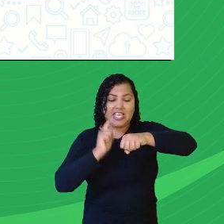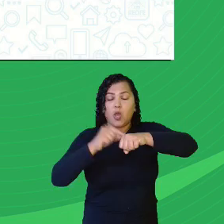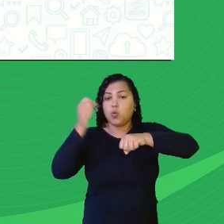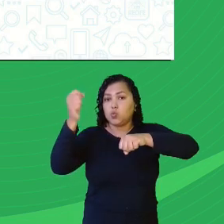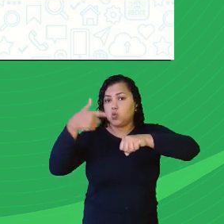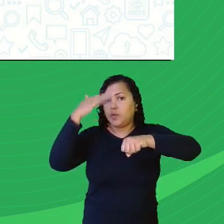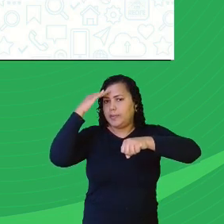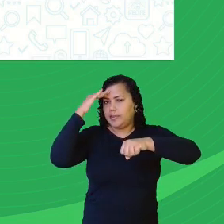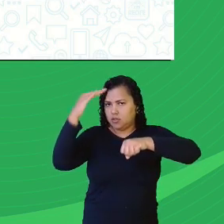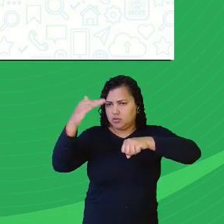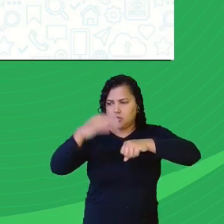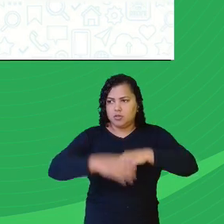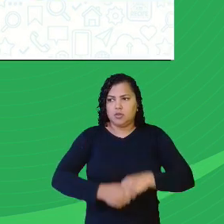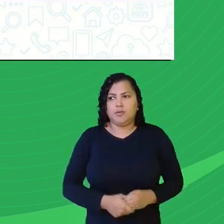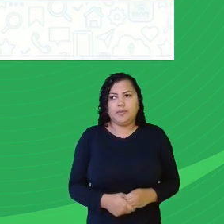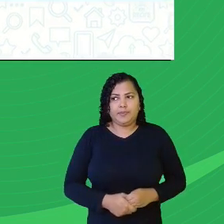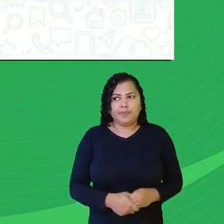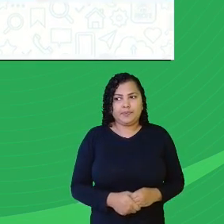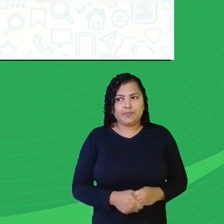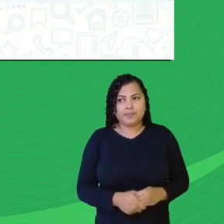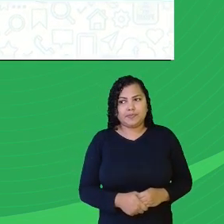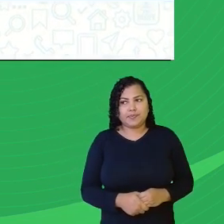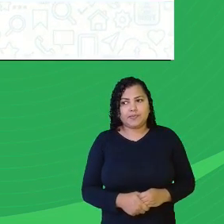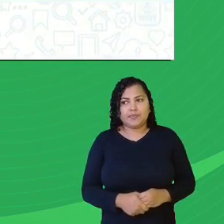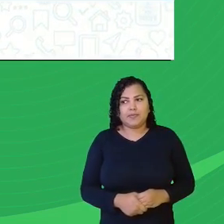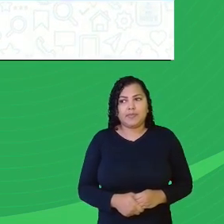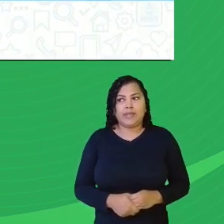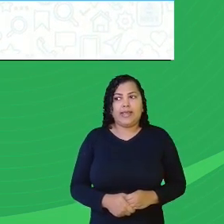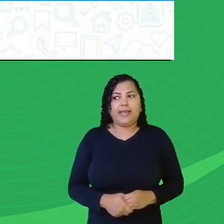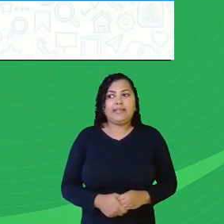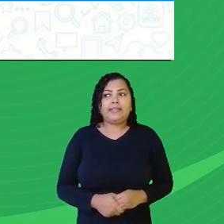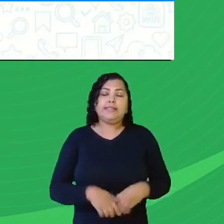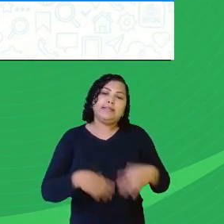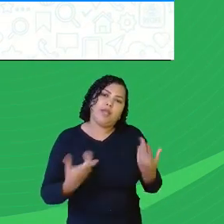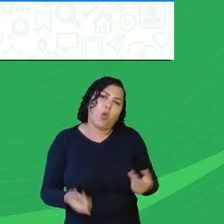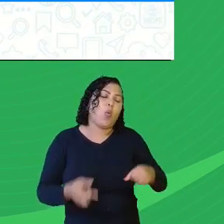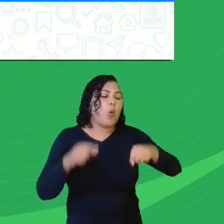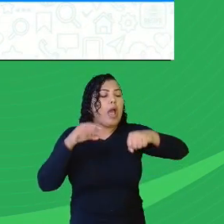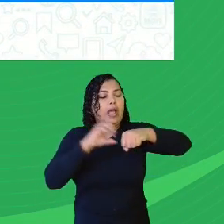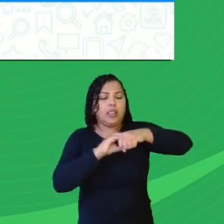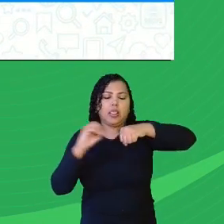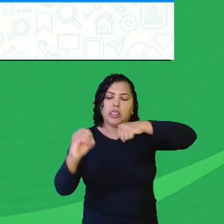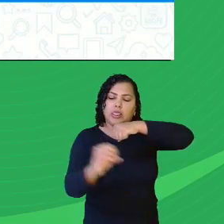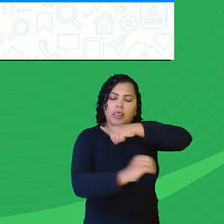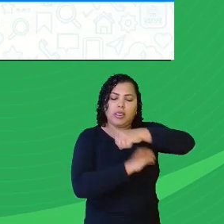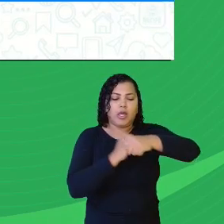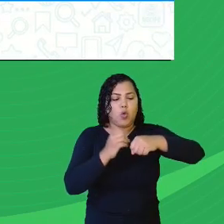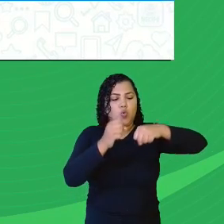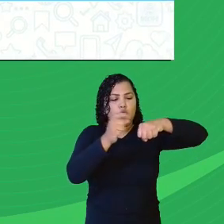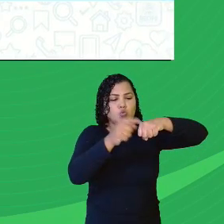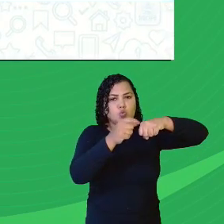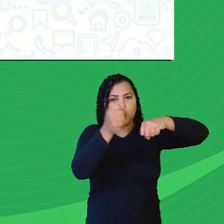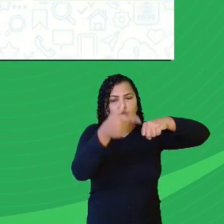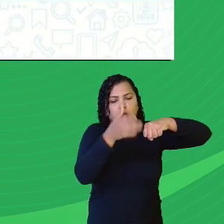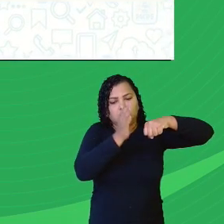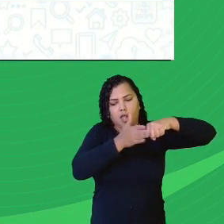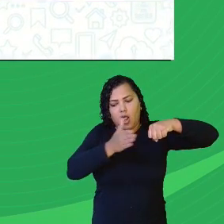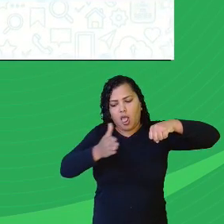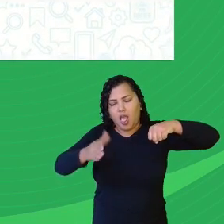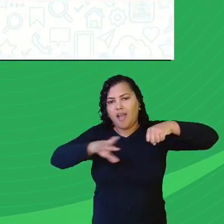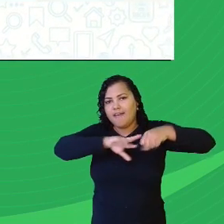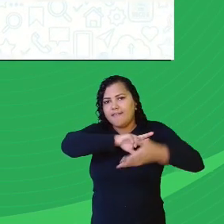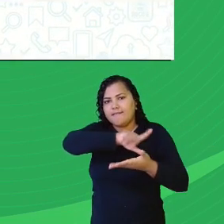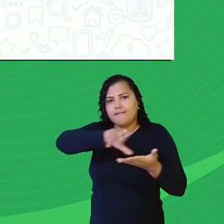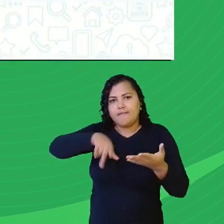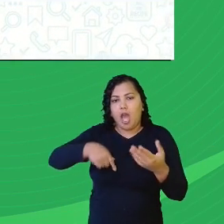Sol. E aí, a gente viu também que, além da Terra, fazem parte do Sistema Solar outros planetas,